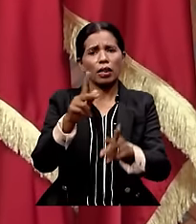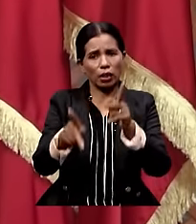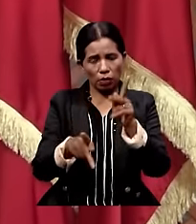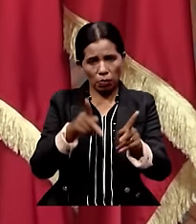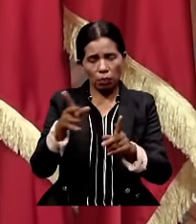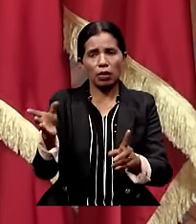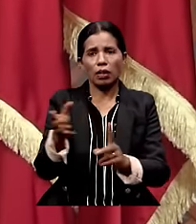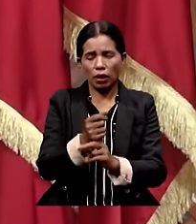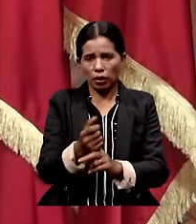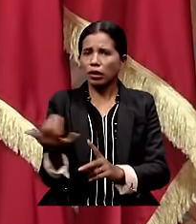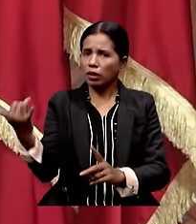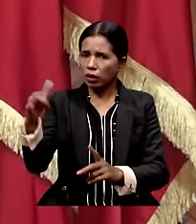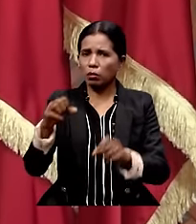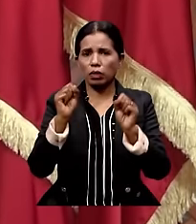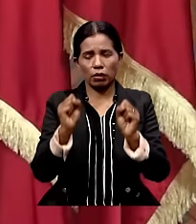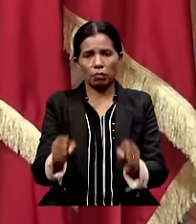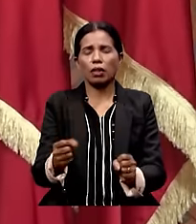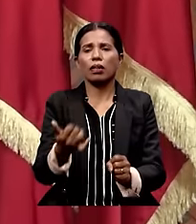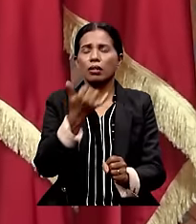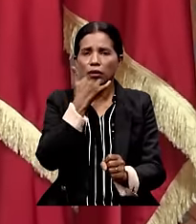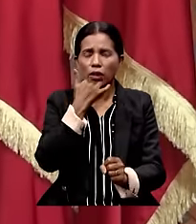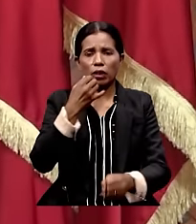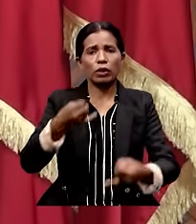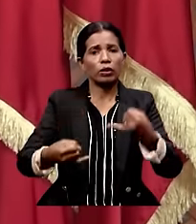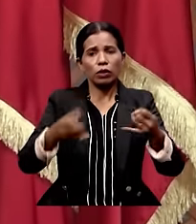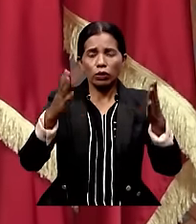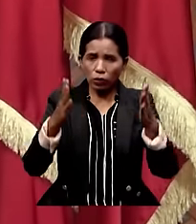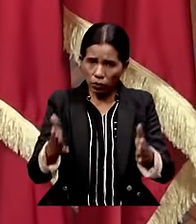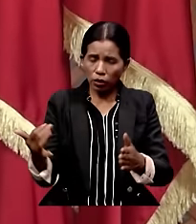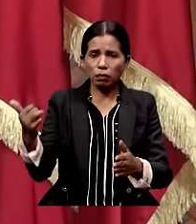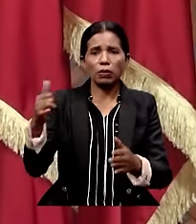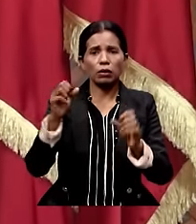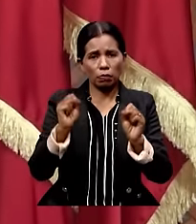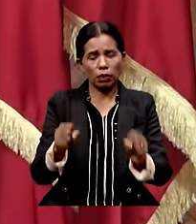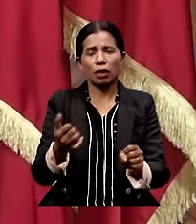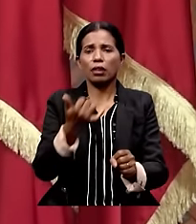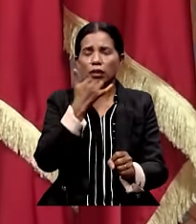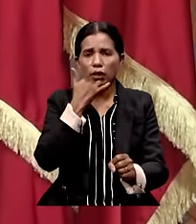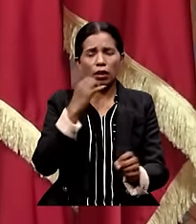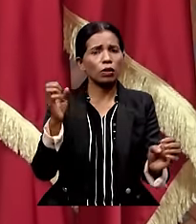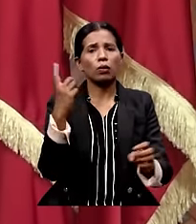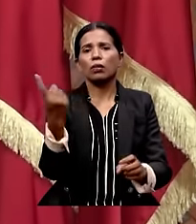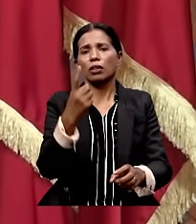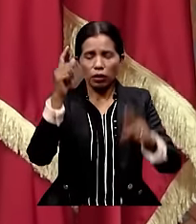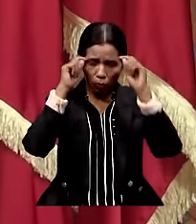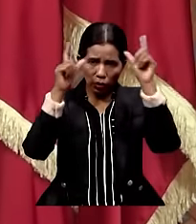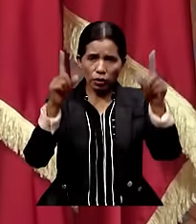seremos bela sala. Juiz iremos bel sala. E nem nós ia Timor-Leste, ia mundo do tamo.